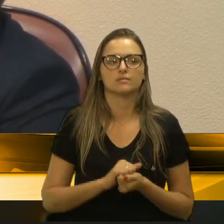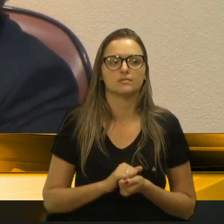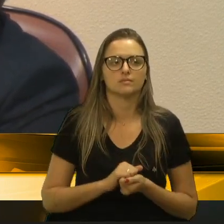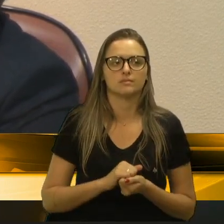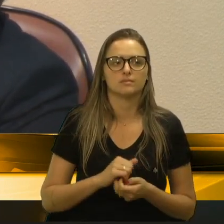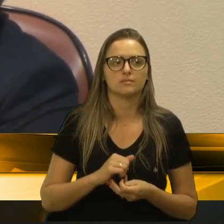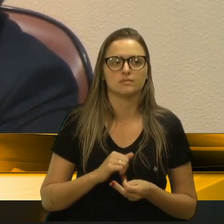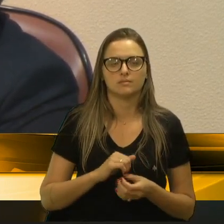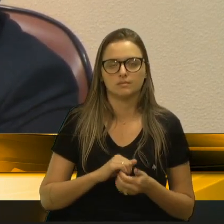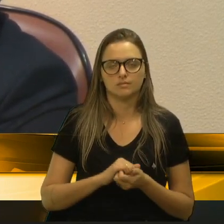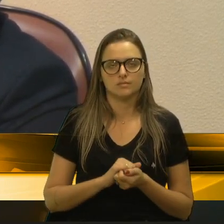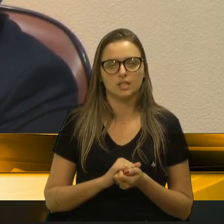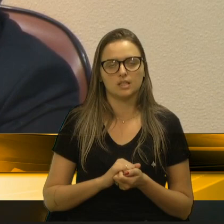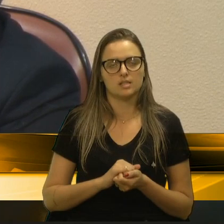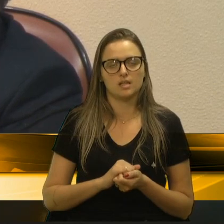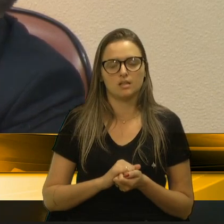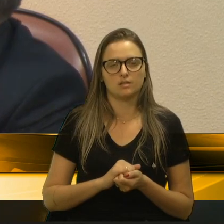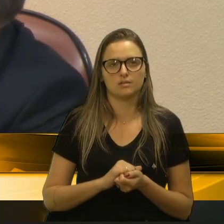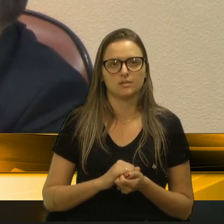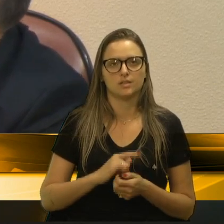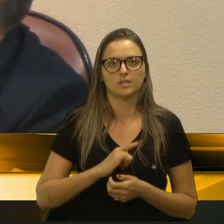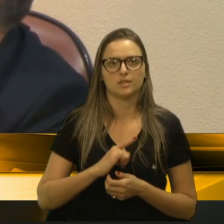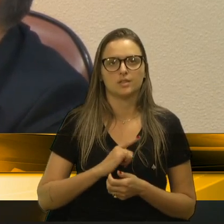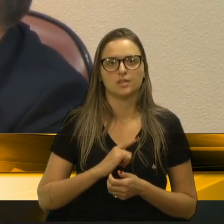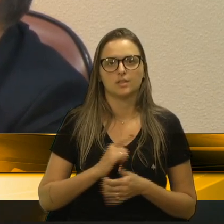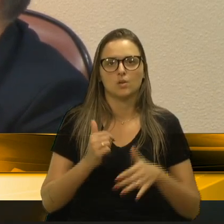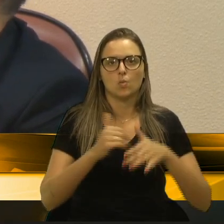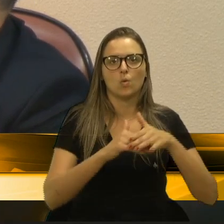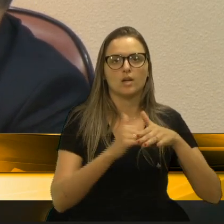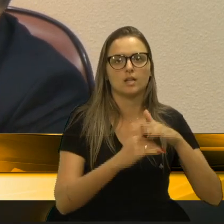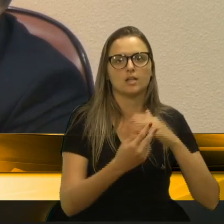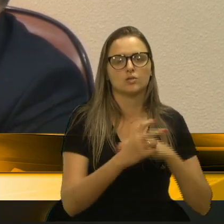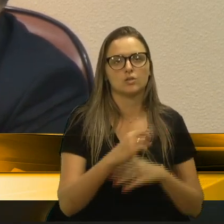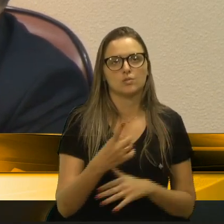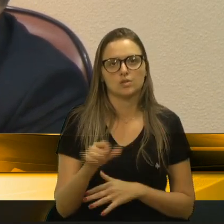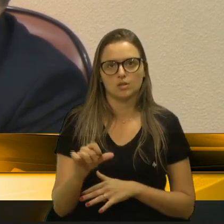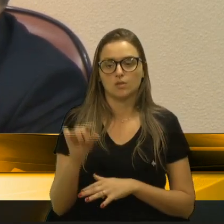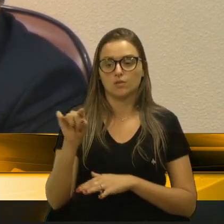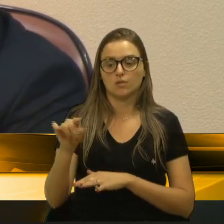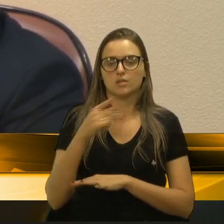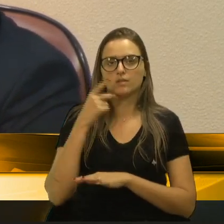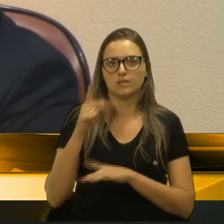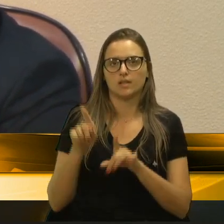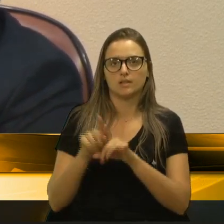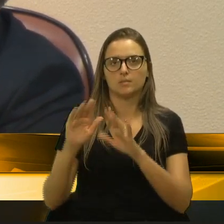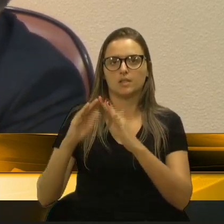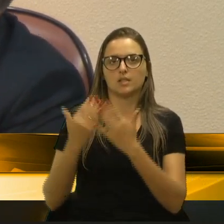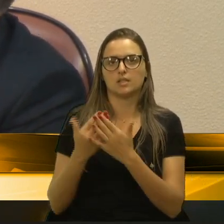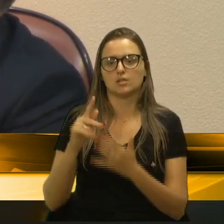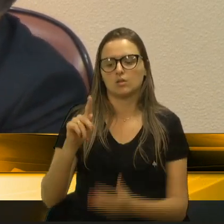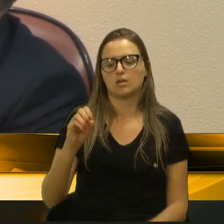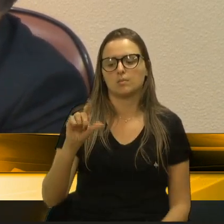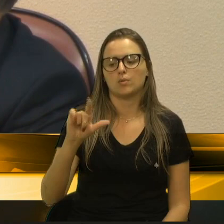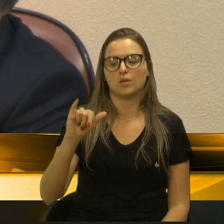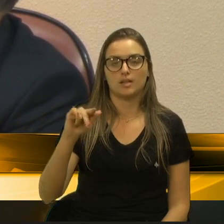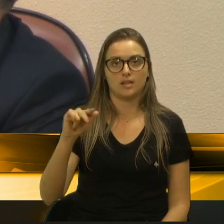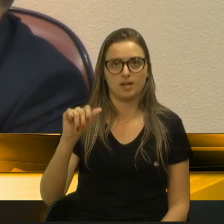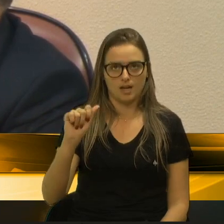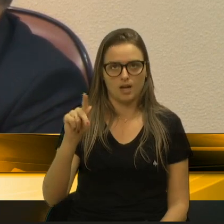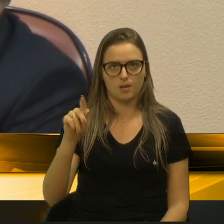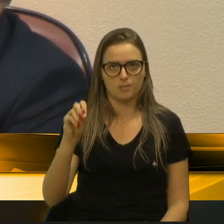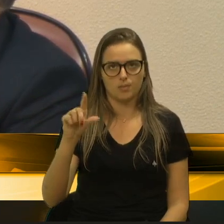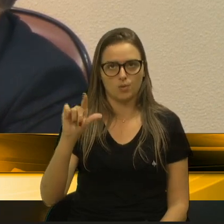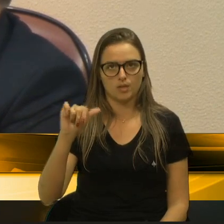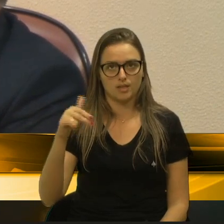do CPM. Do CPM, e com estoque de 2019. E a senhora se refere também ao Polinário, mas eu cito também a Escola Cristóvão de Mendonça, que está